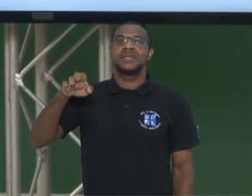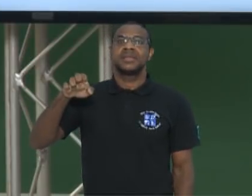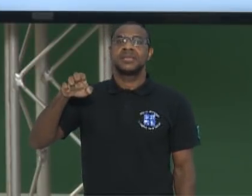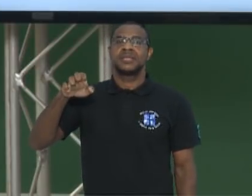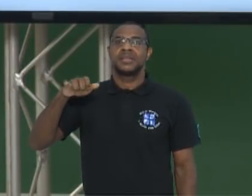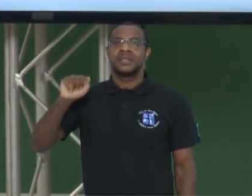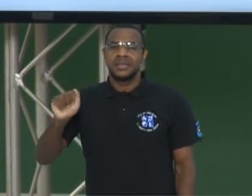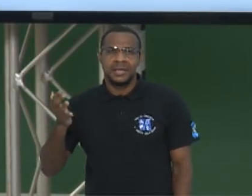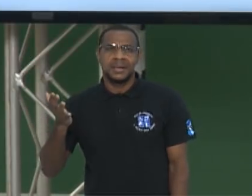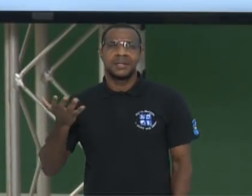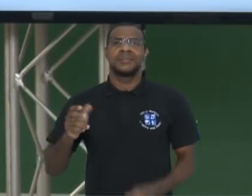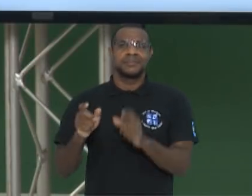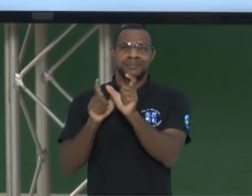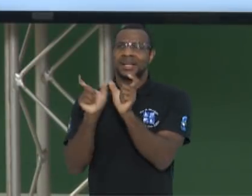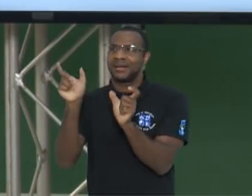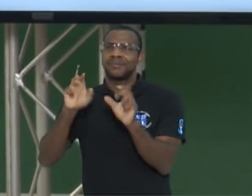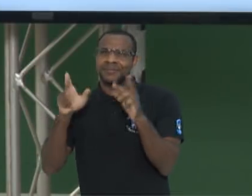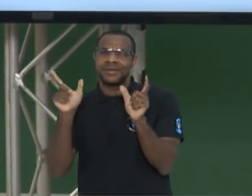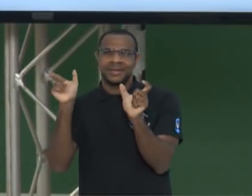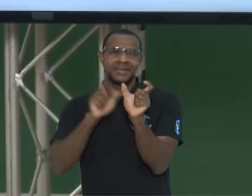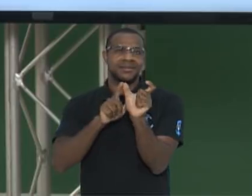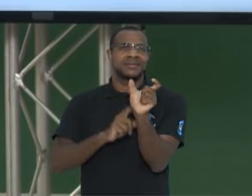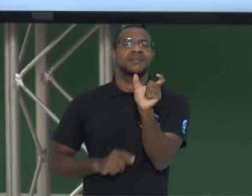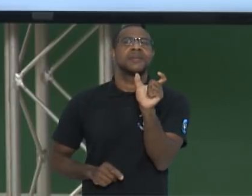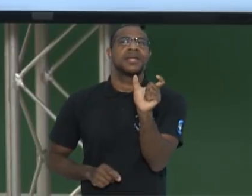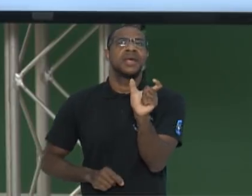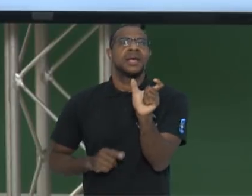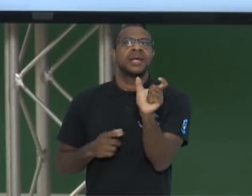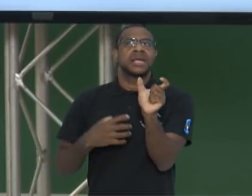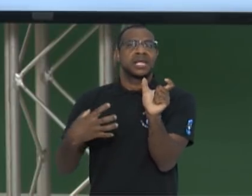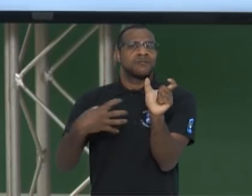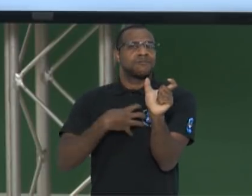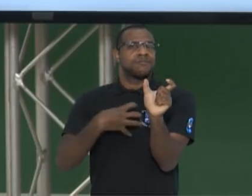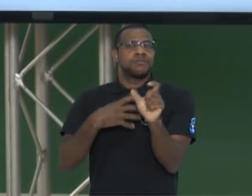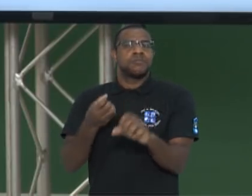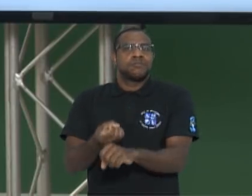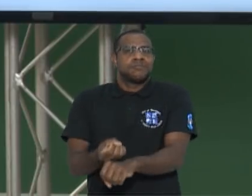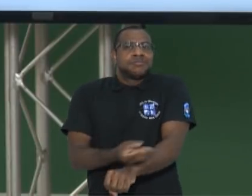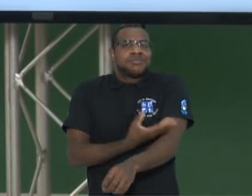do cotidiano que é transformada numa situação emocionante aí.